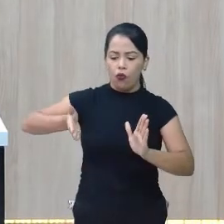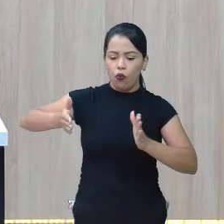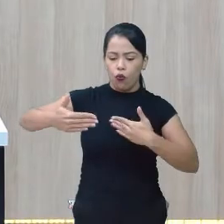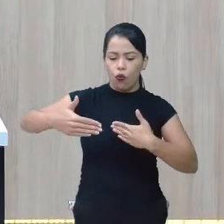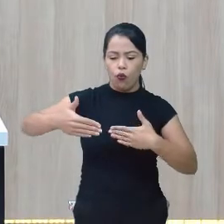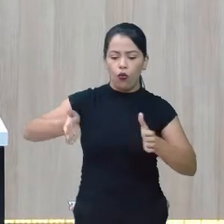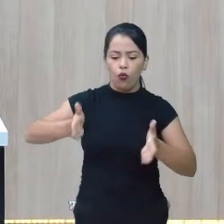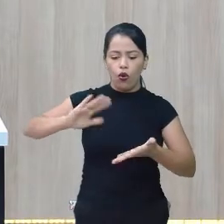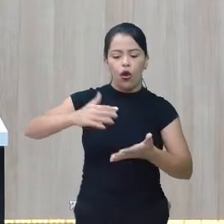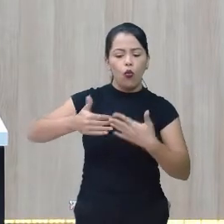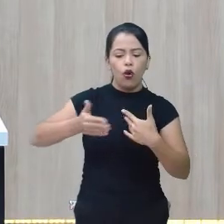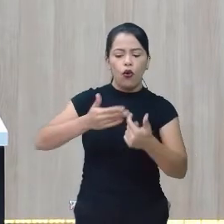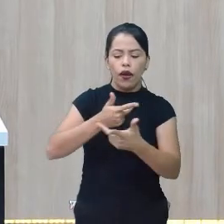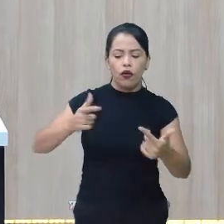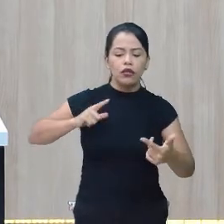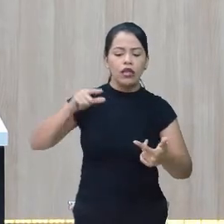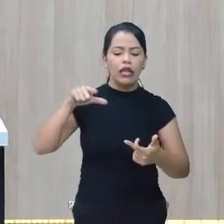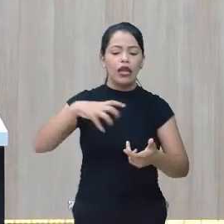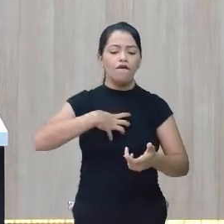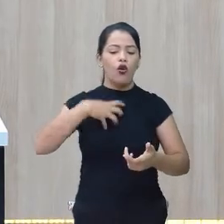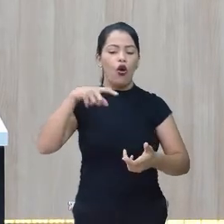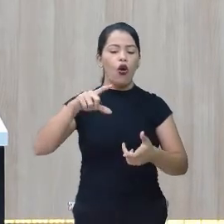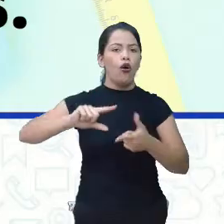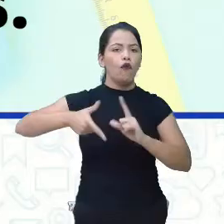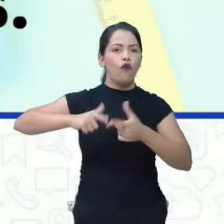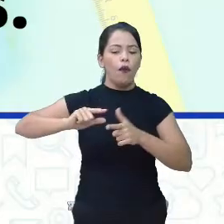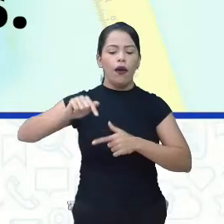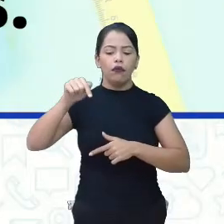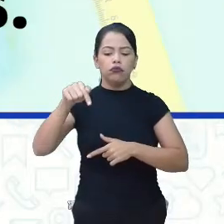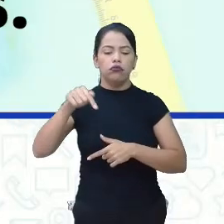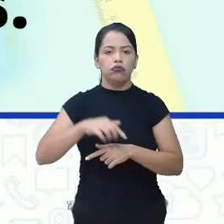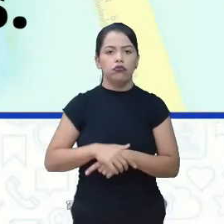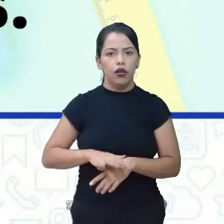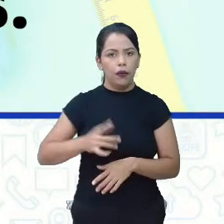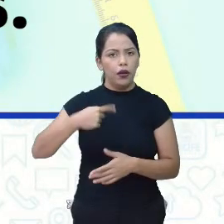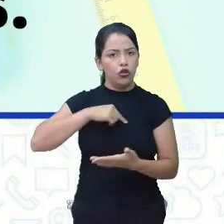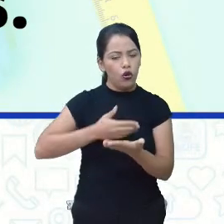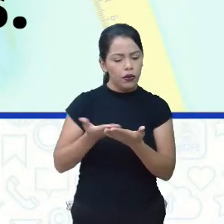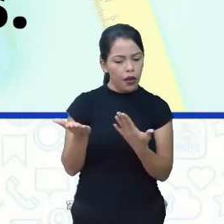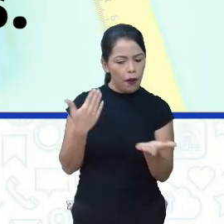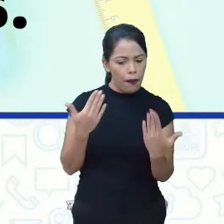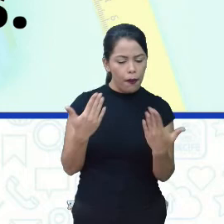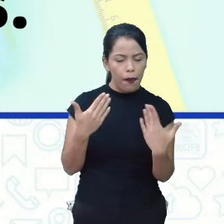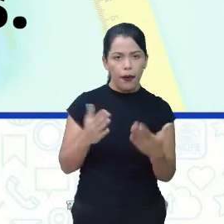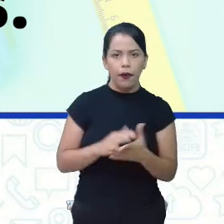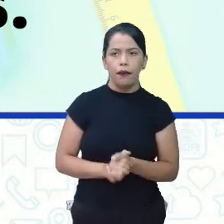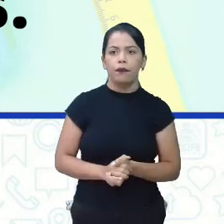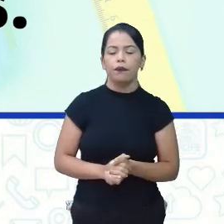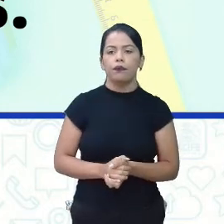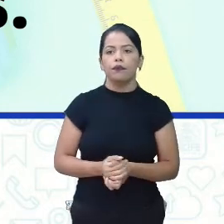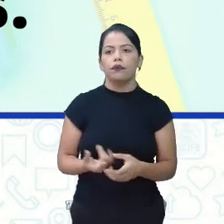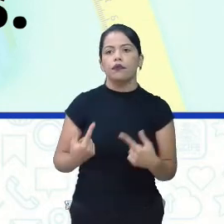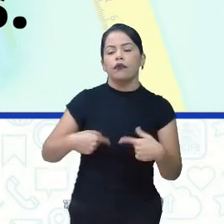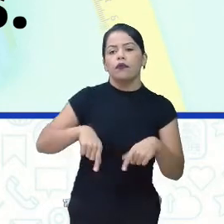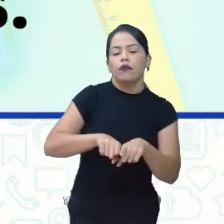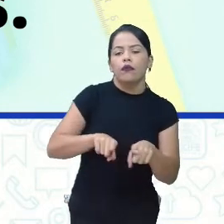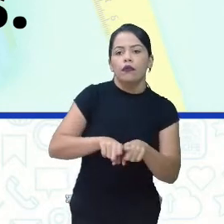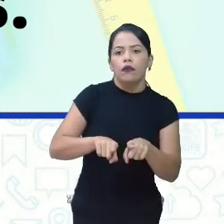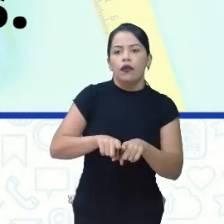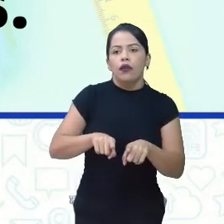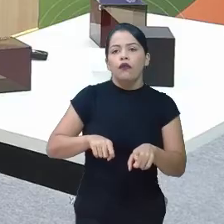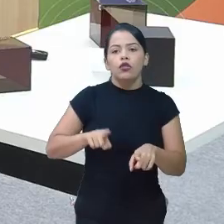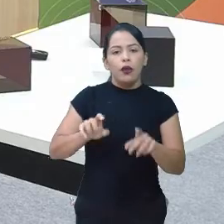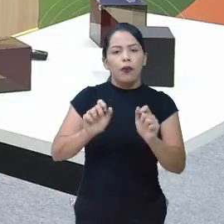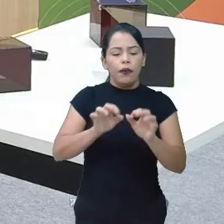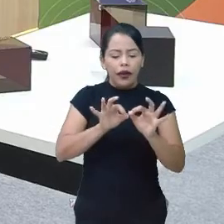tenha formato desse tipo de situação para a gente começar a discutir, né? Além disso, se for possível, pega uma